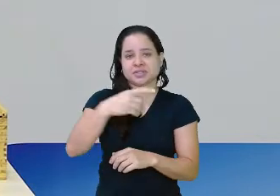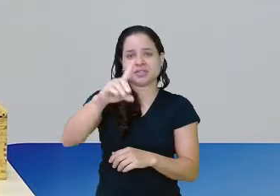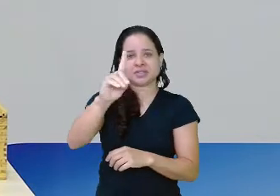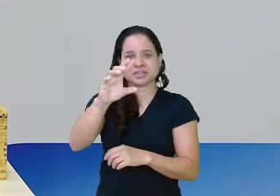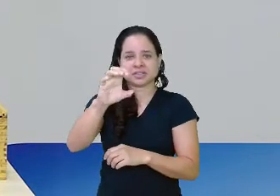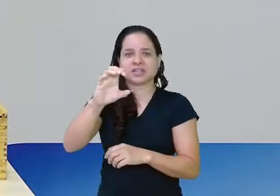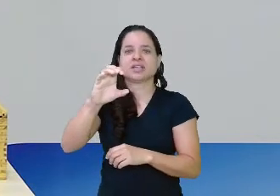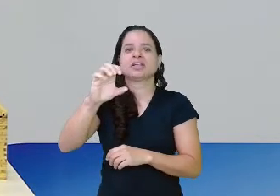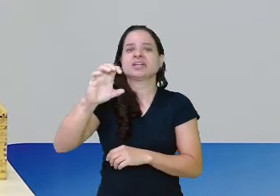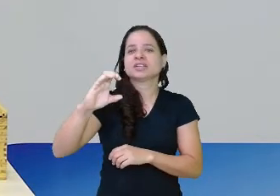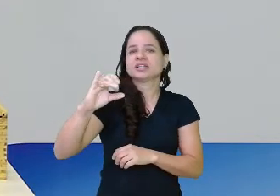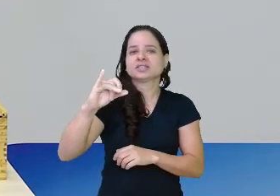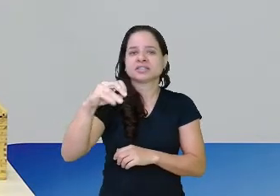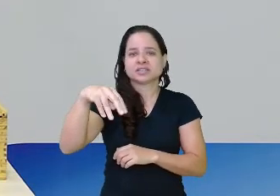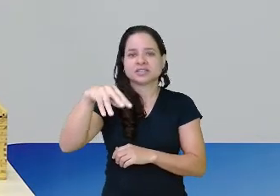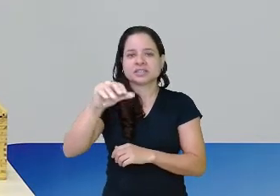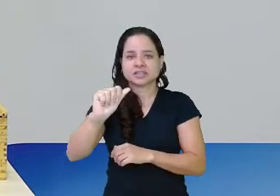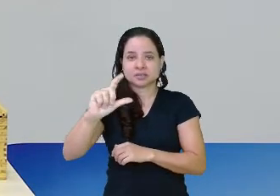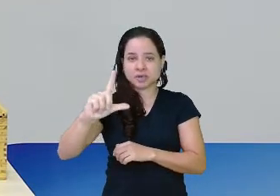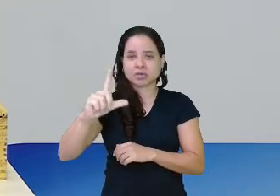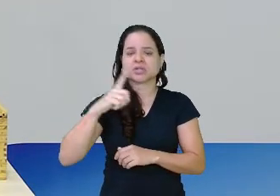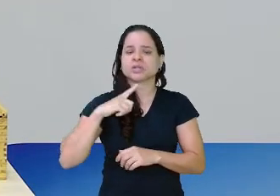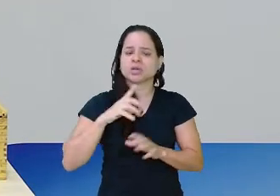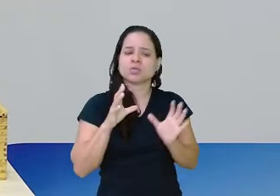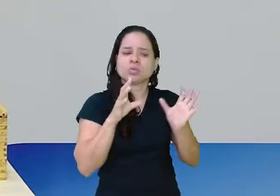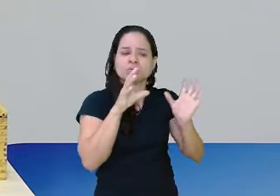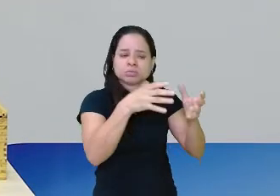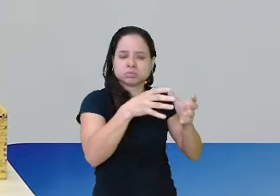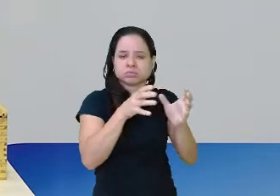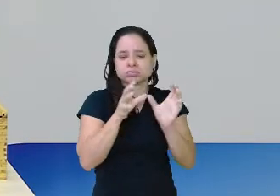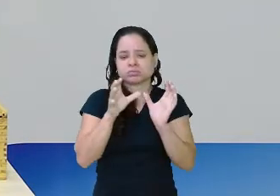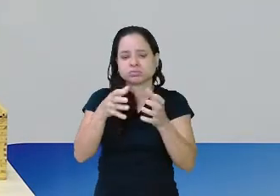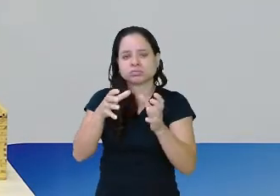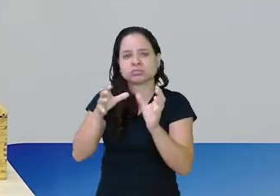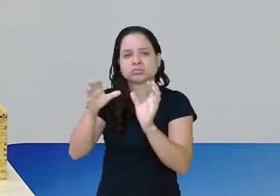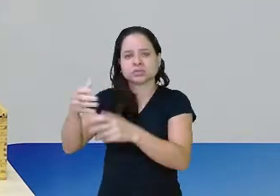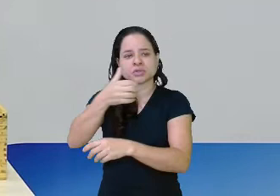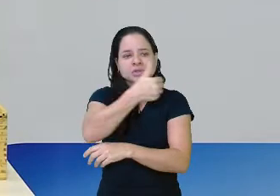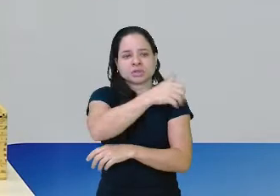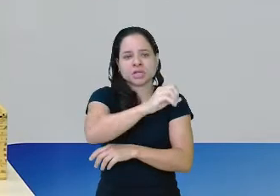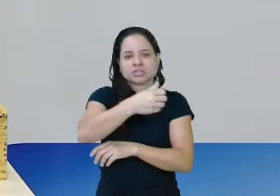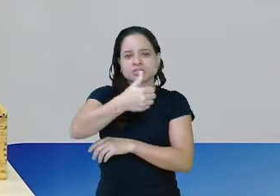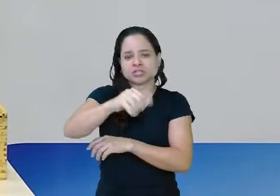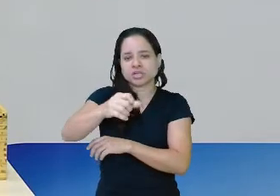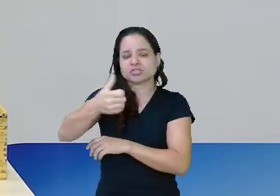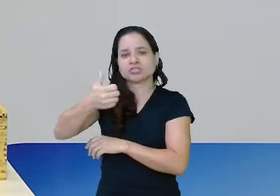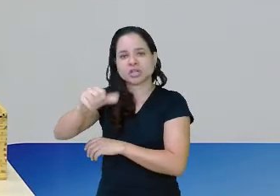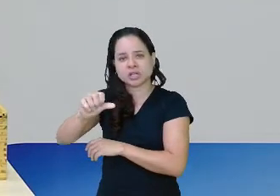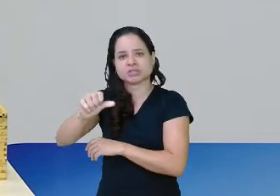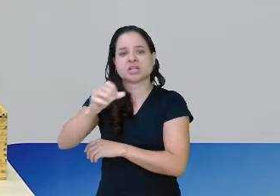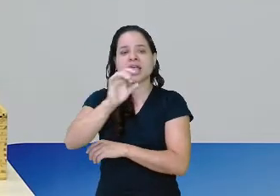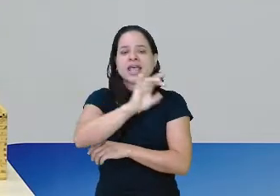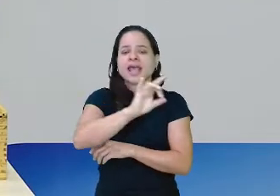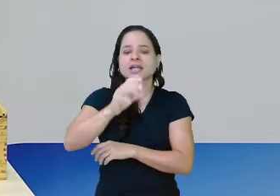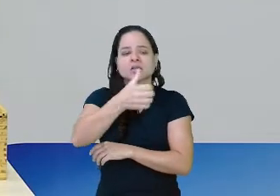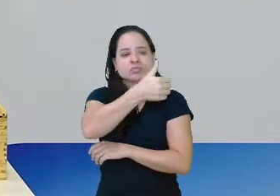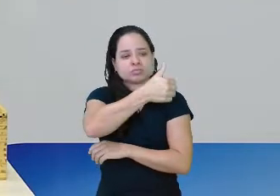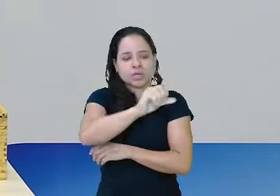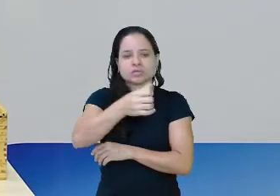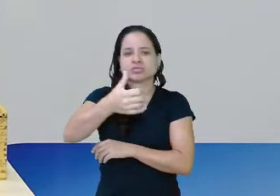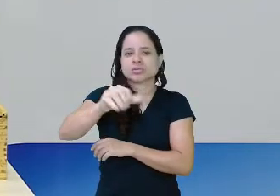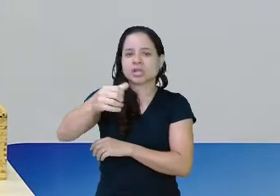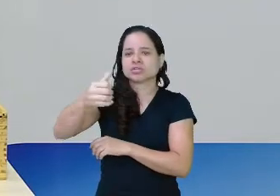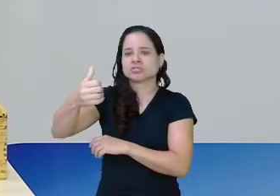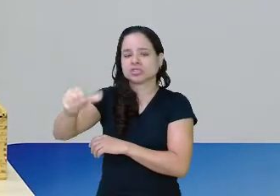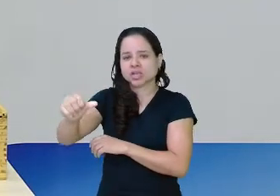porque existe um agrupamento de 10 em 10. A cada 10 unidades,